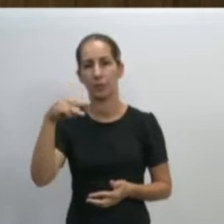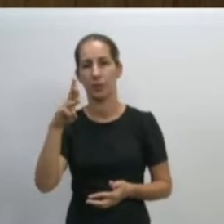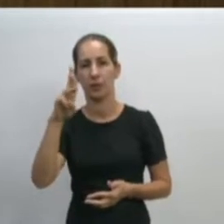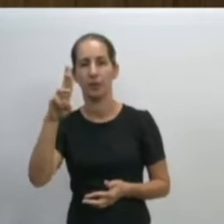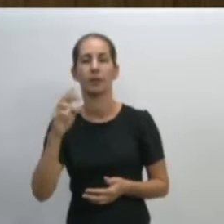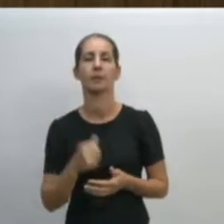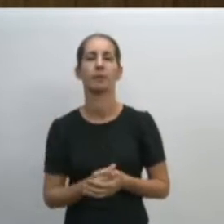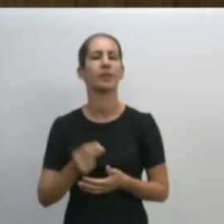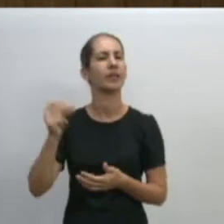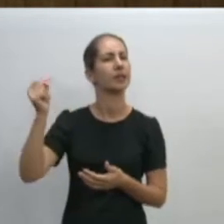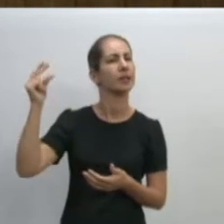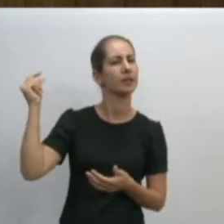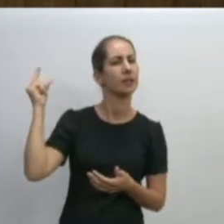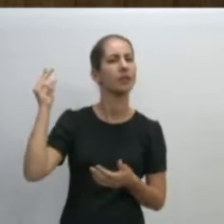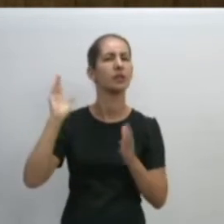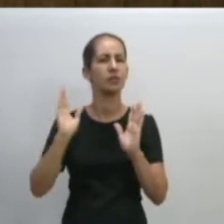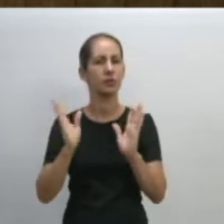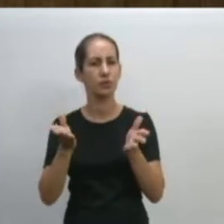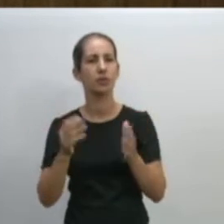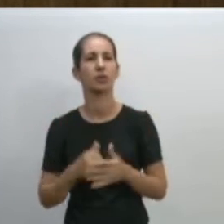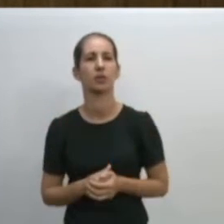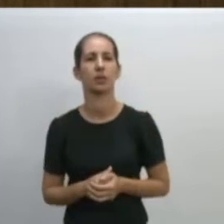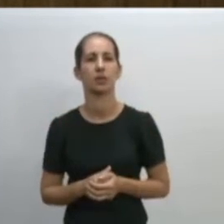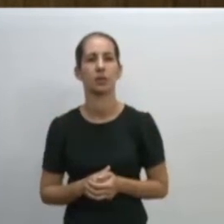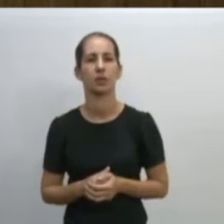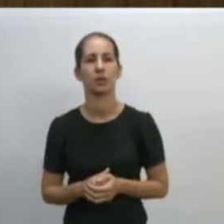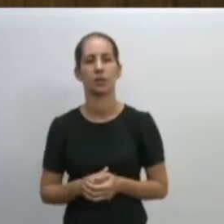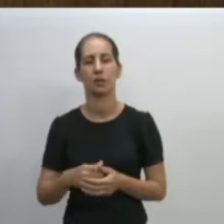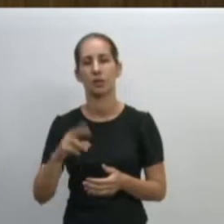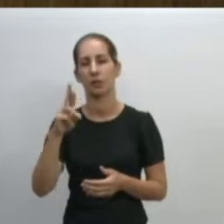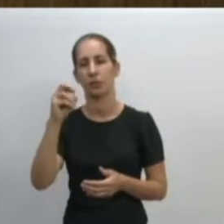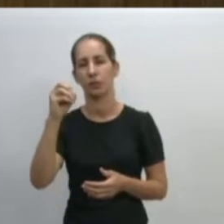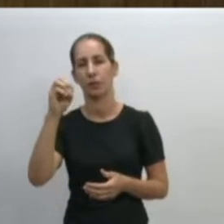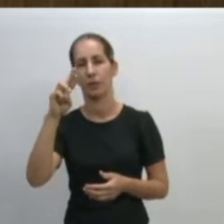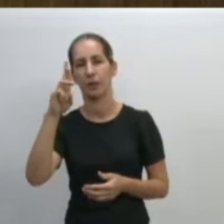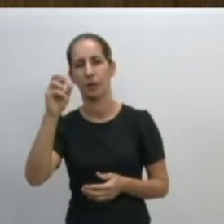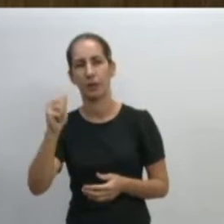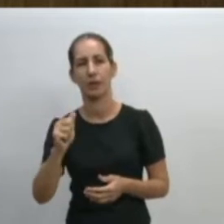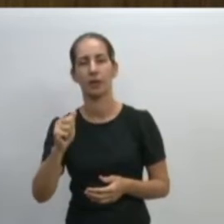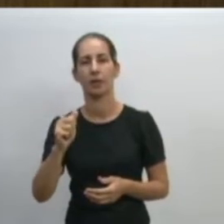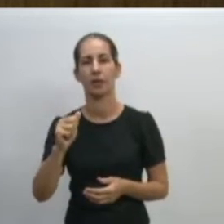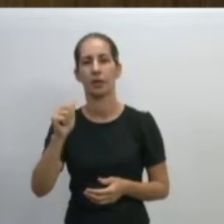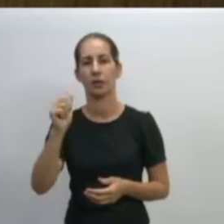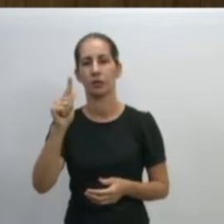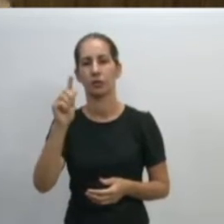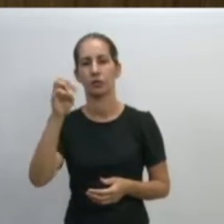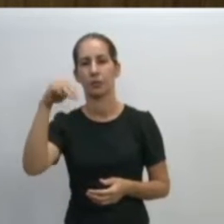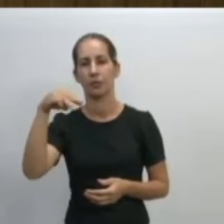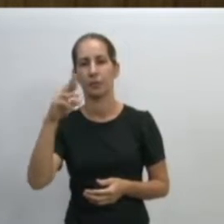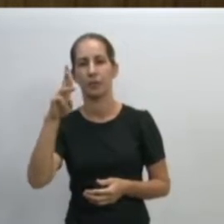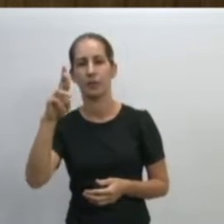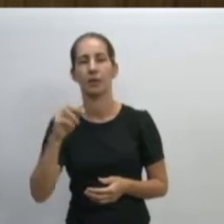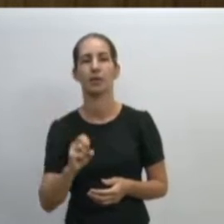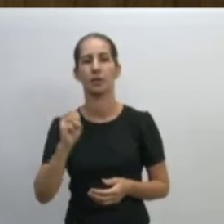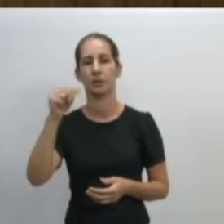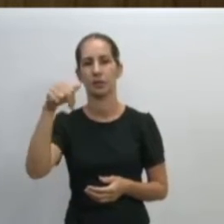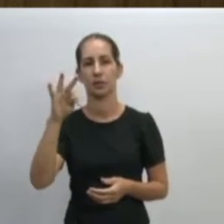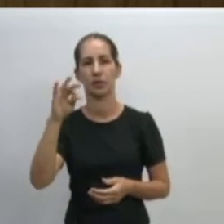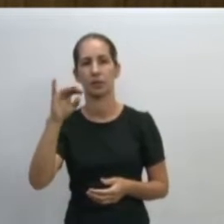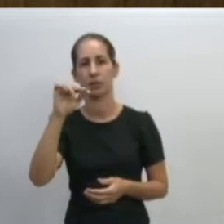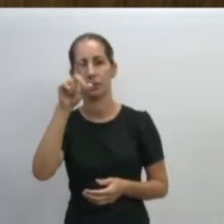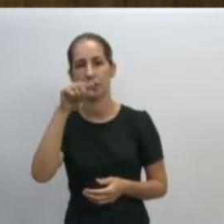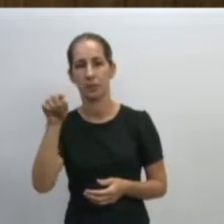vem numa demanda antiga, que ali não só o Rio Mar, mas Algemar, ali Santa Inês,